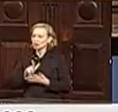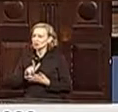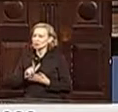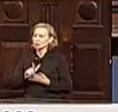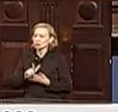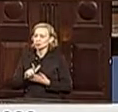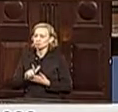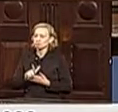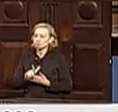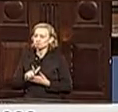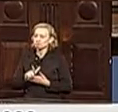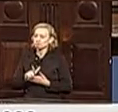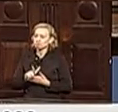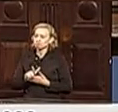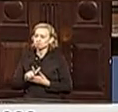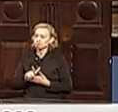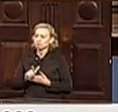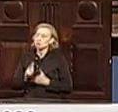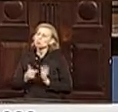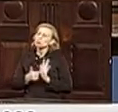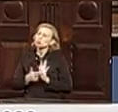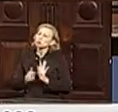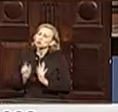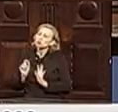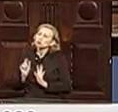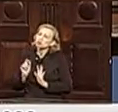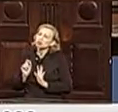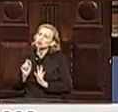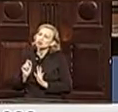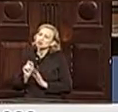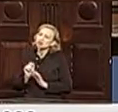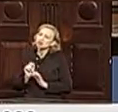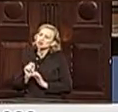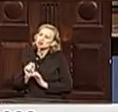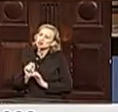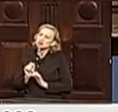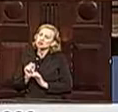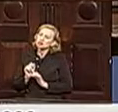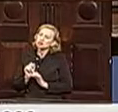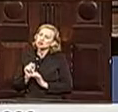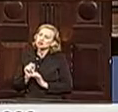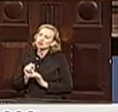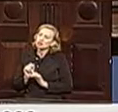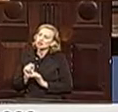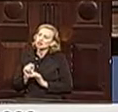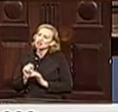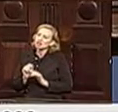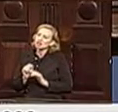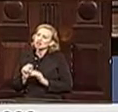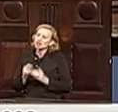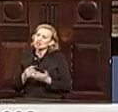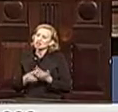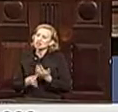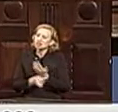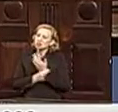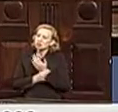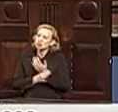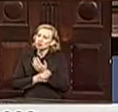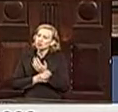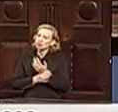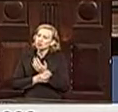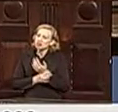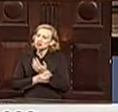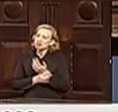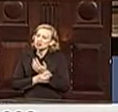ferimento. Isso mostra a vulnerabilidade das forças de segurança nesse enfrentamento.